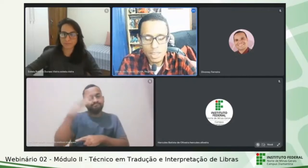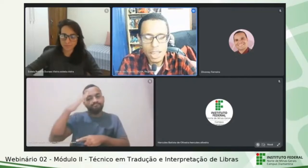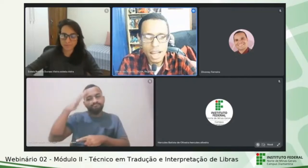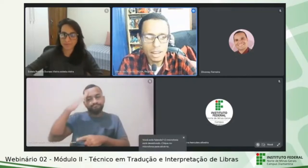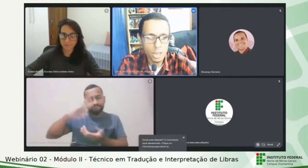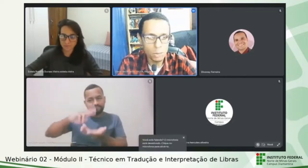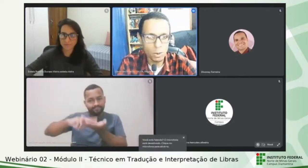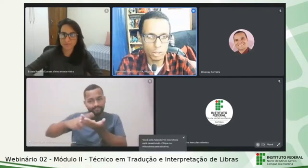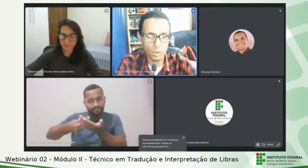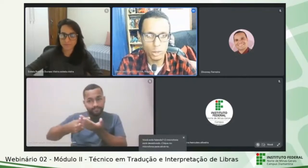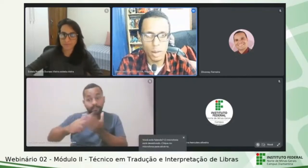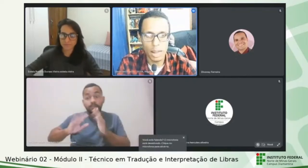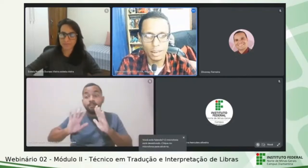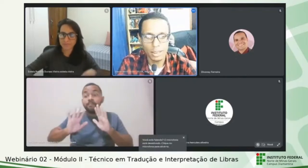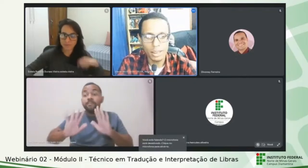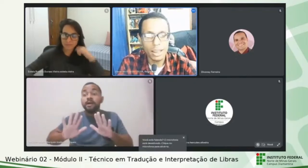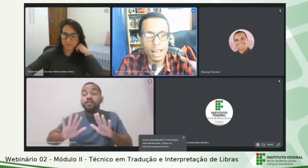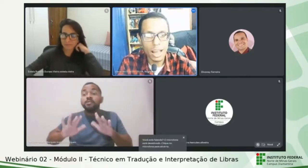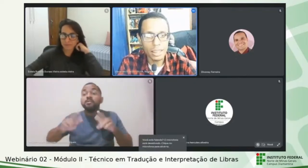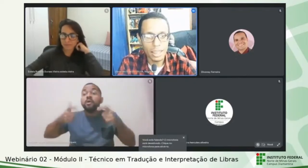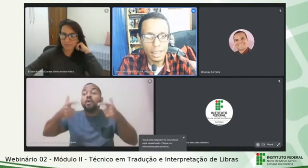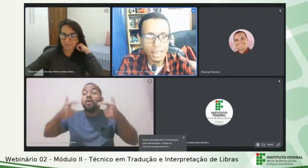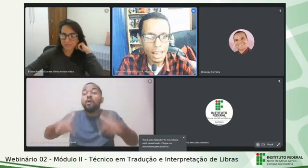Então, em que área que eu posso atuar?